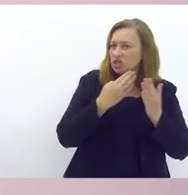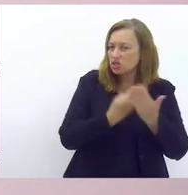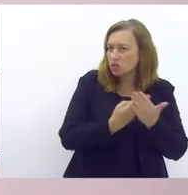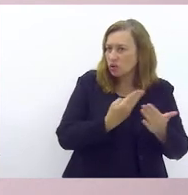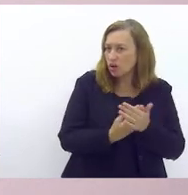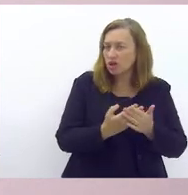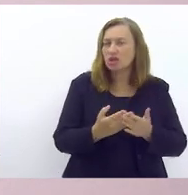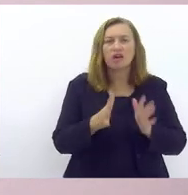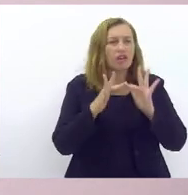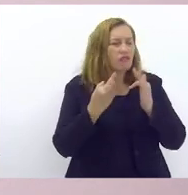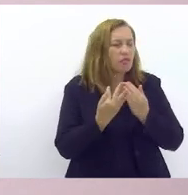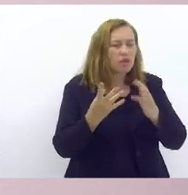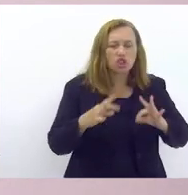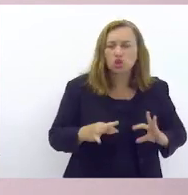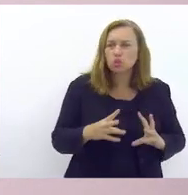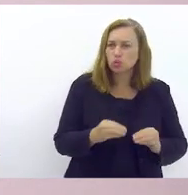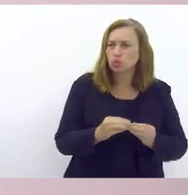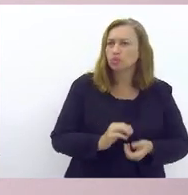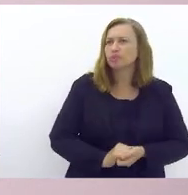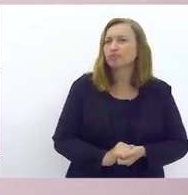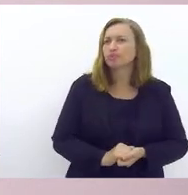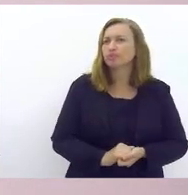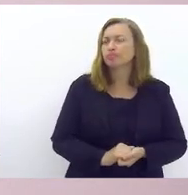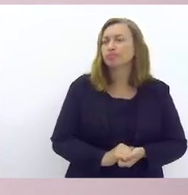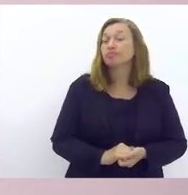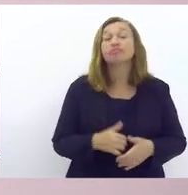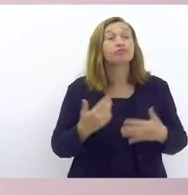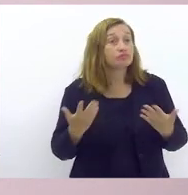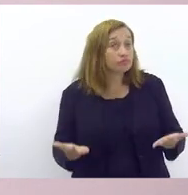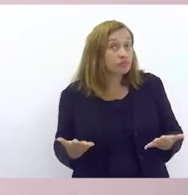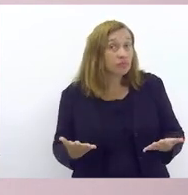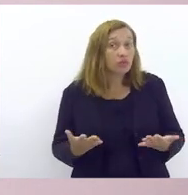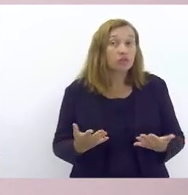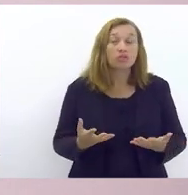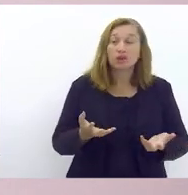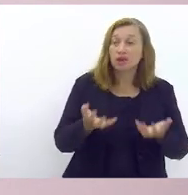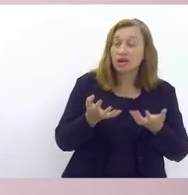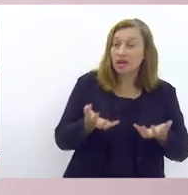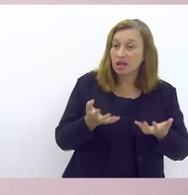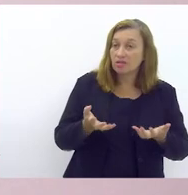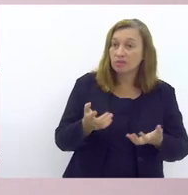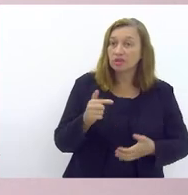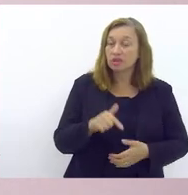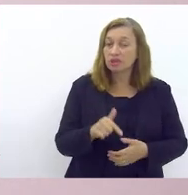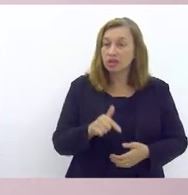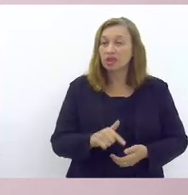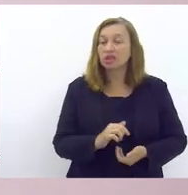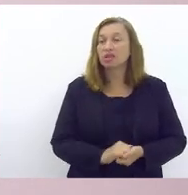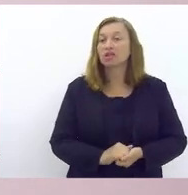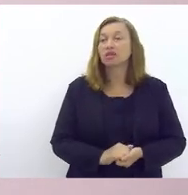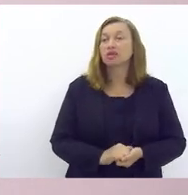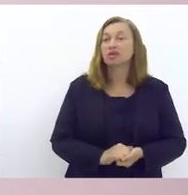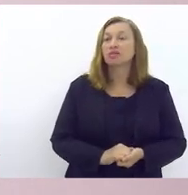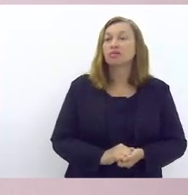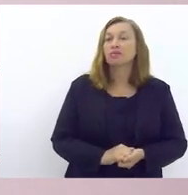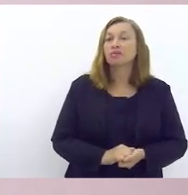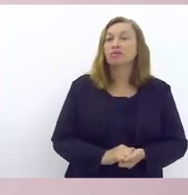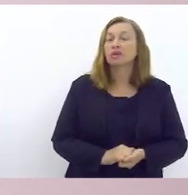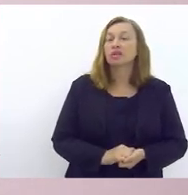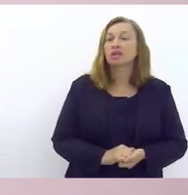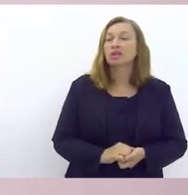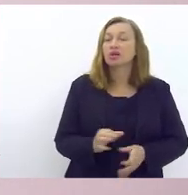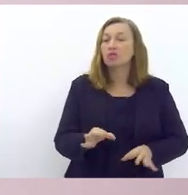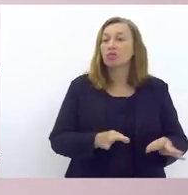toda a família, tudo isso. Então, o que nós estamos querendo buscar, que eu vim trazendo aqui para vocês, o plano